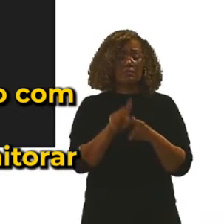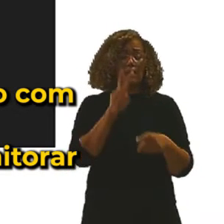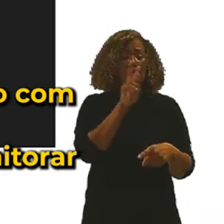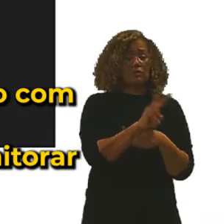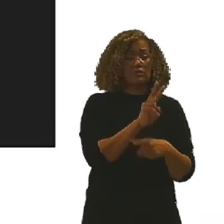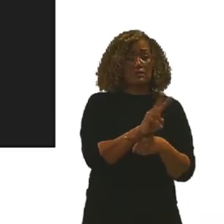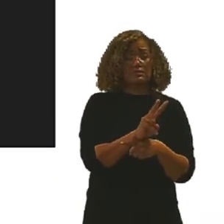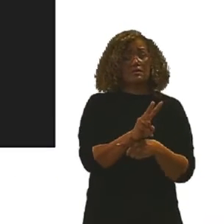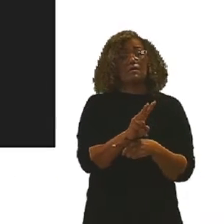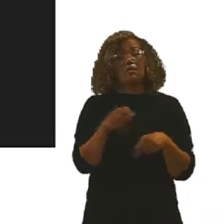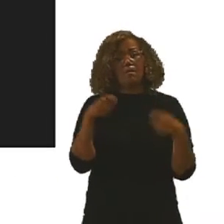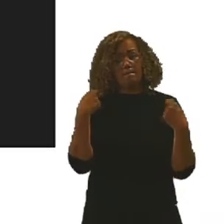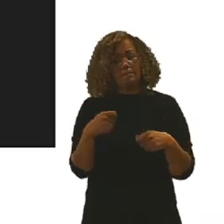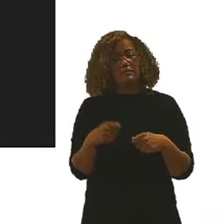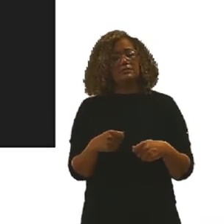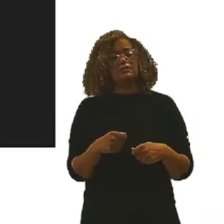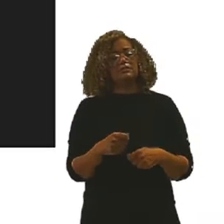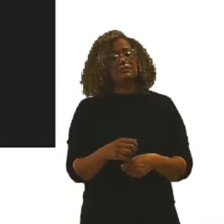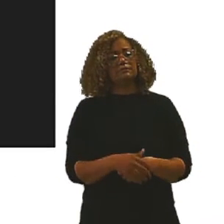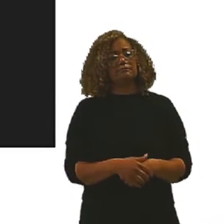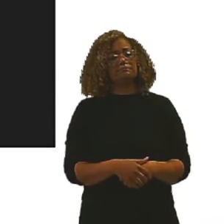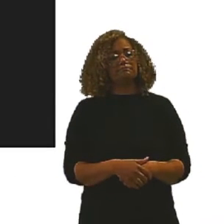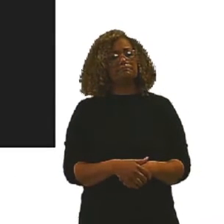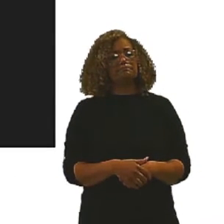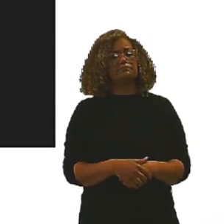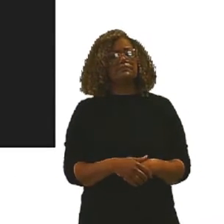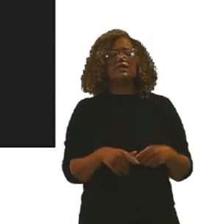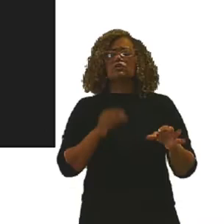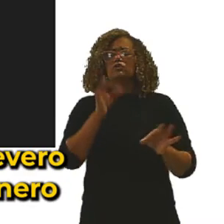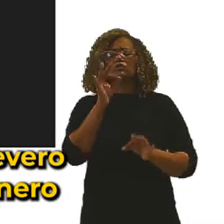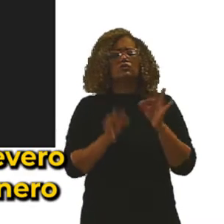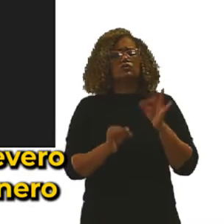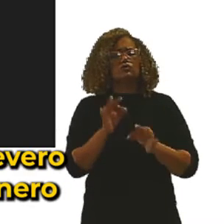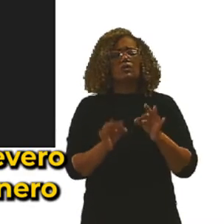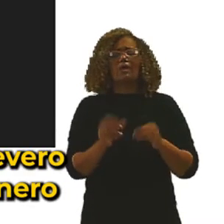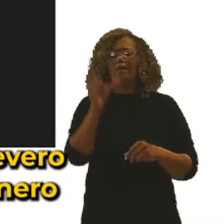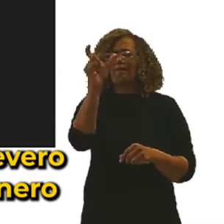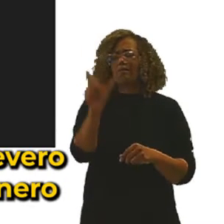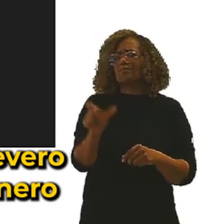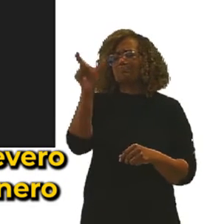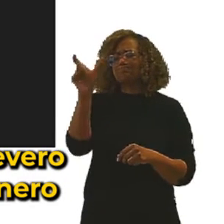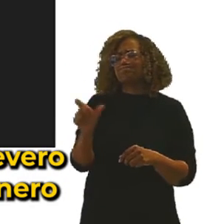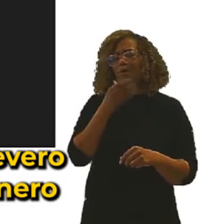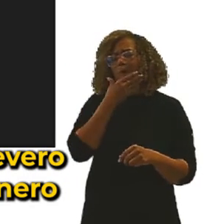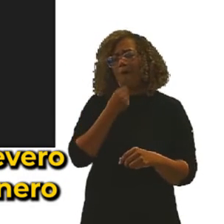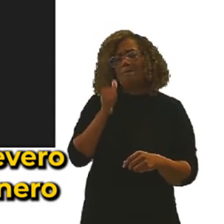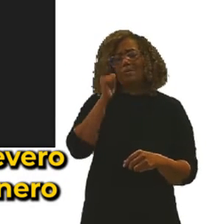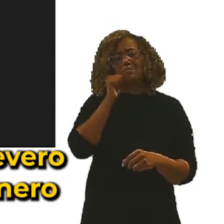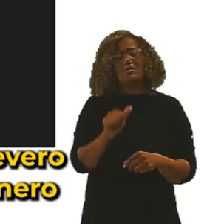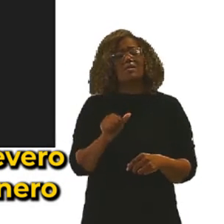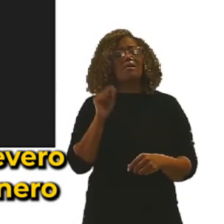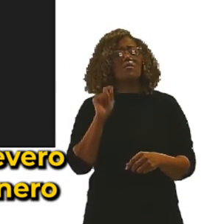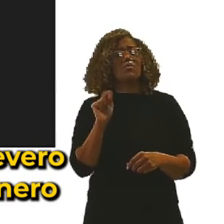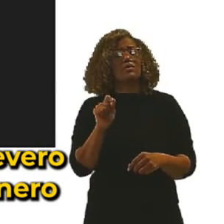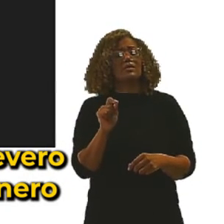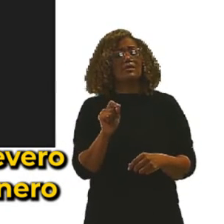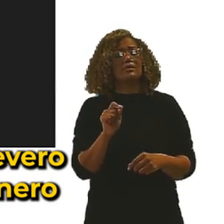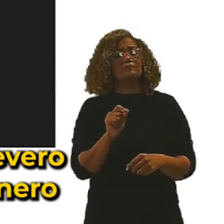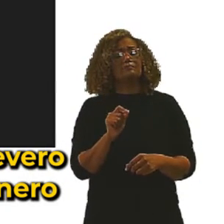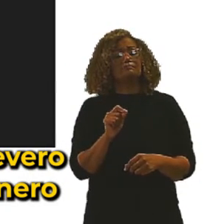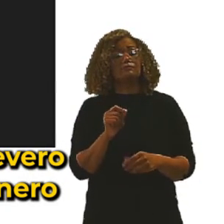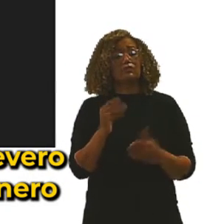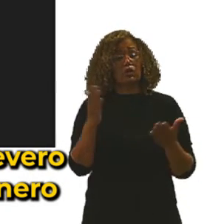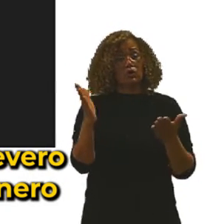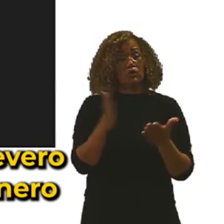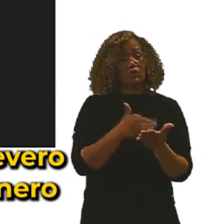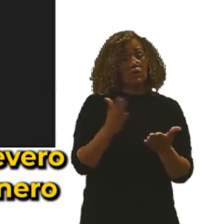monitorar esses riscos. Julgar com perspectiva de gênero, então, trazendo aqui lições de Fabiana Severi, né, no livro